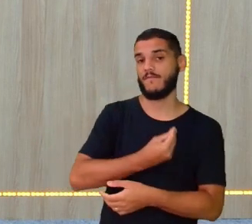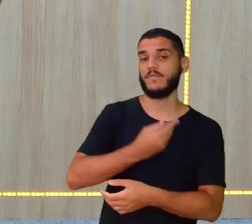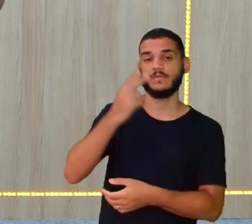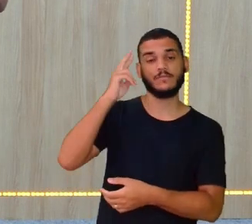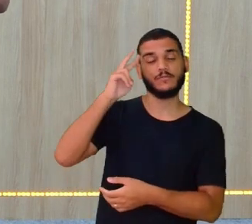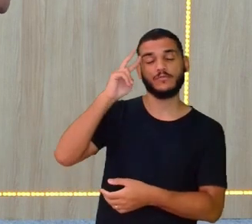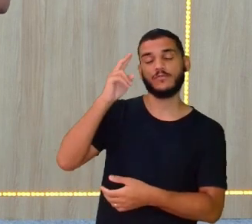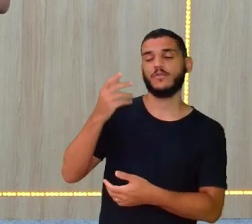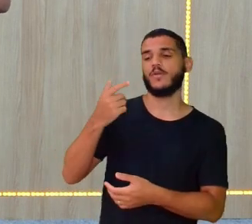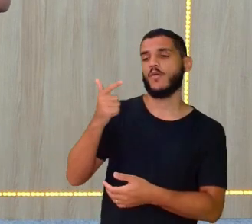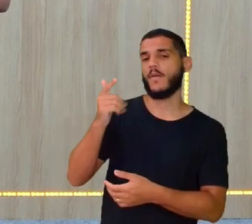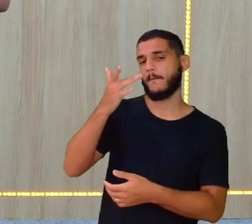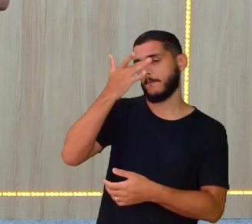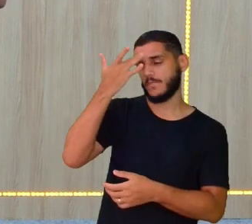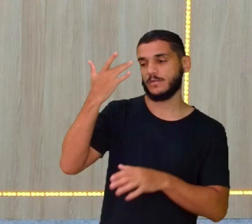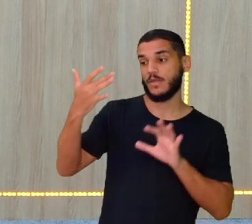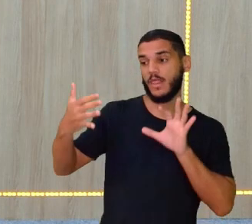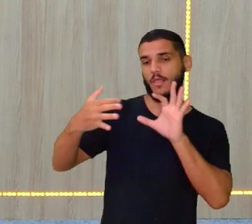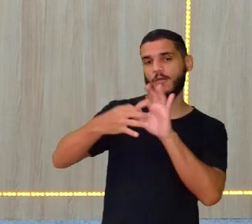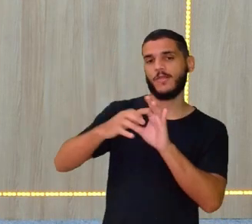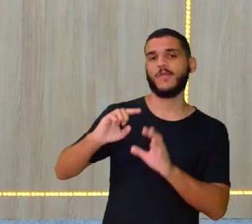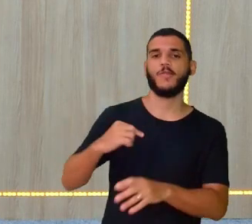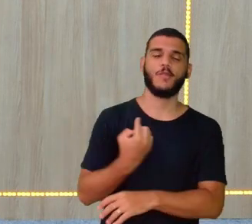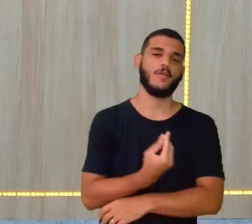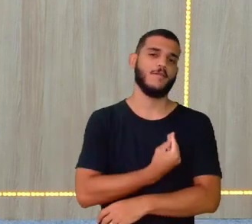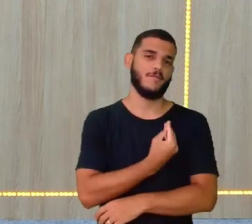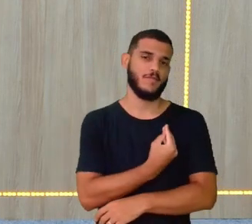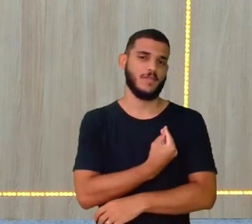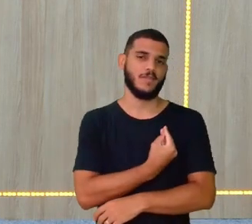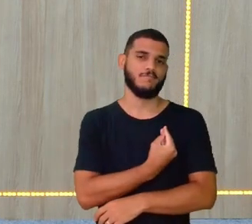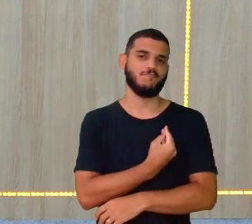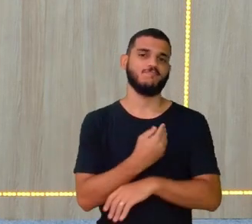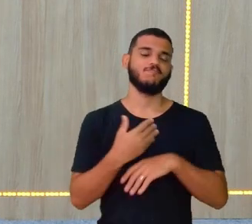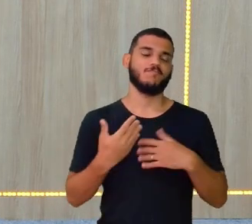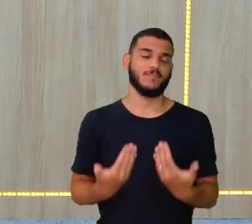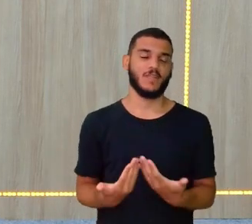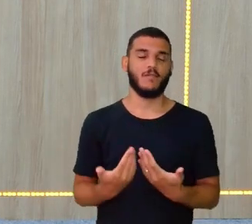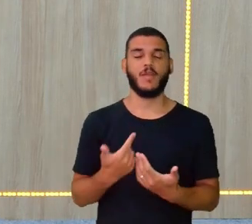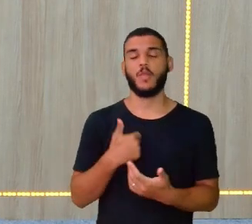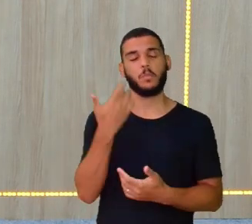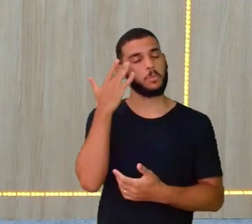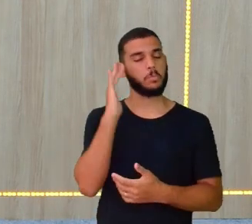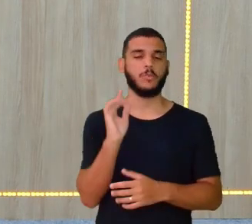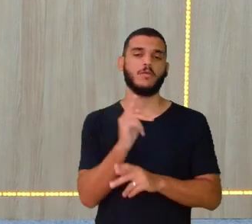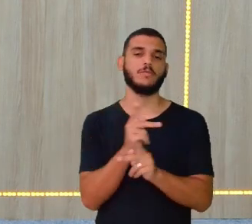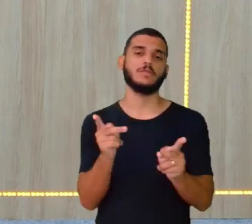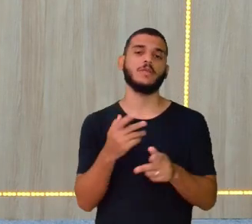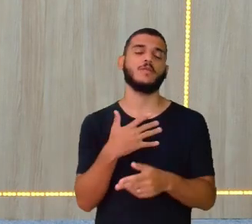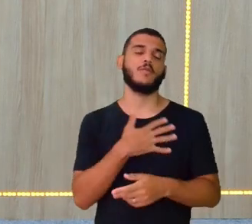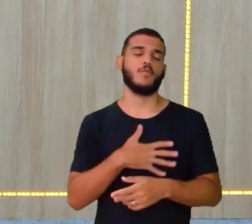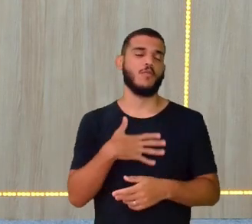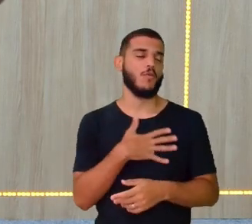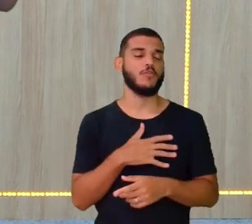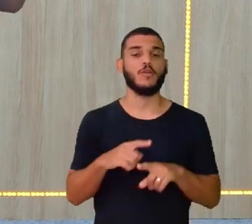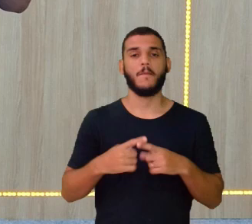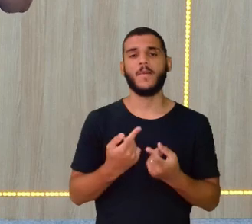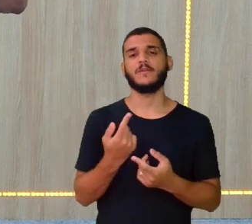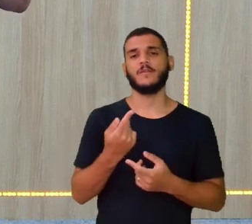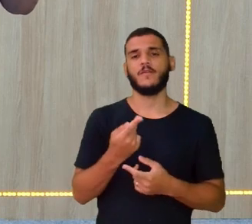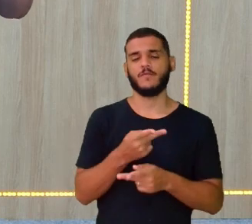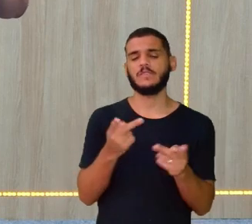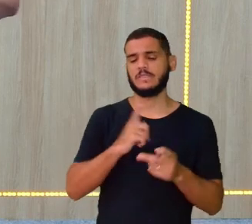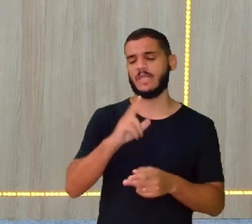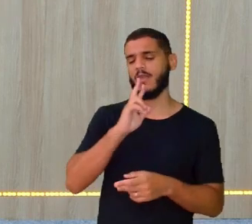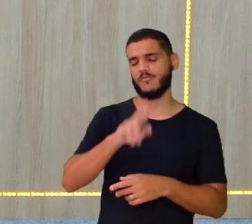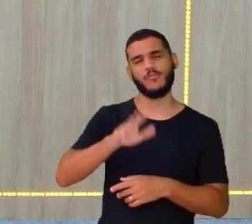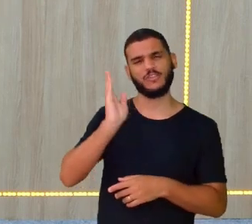Se entrelaça com a nossa. Então, eu não sei do que você gosta. De repente, vocês têm essa resposta já na ponta da língua,